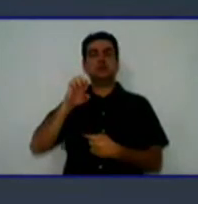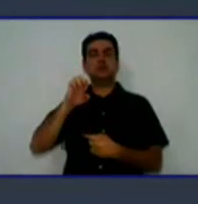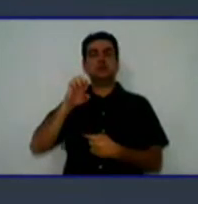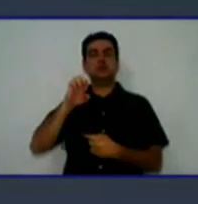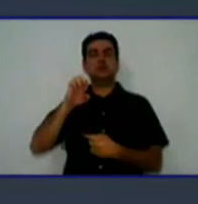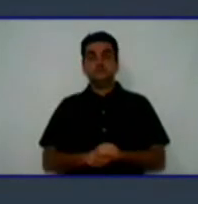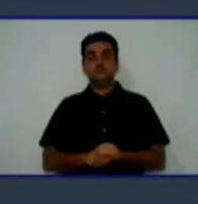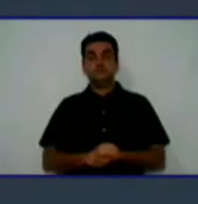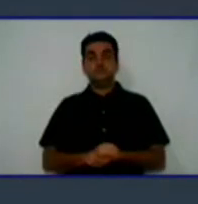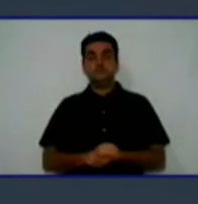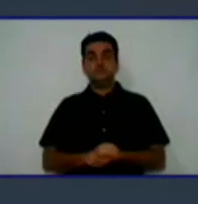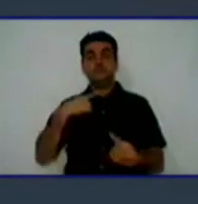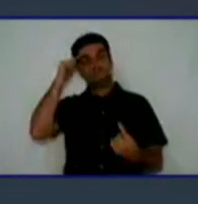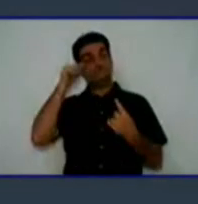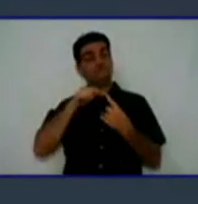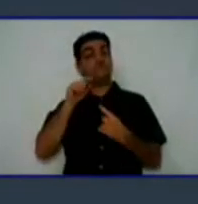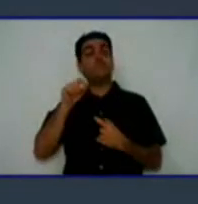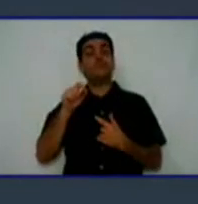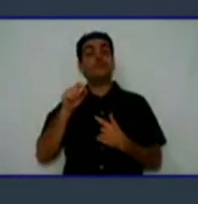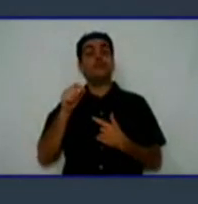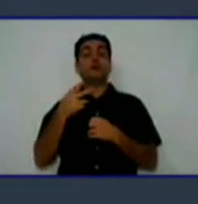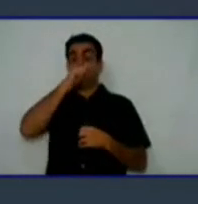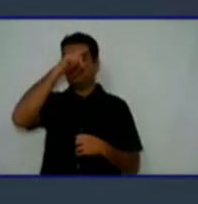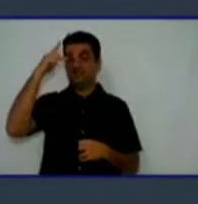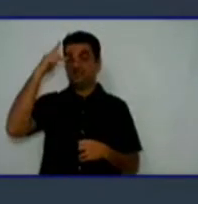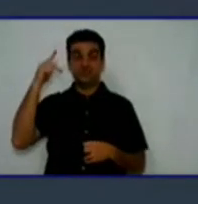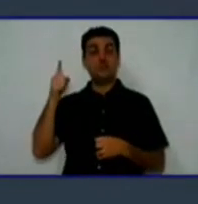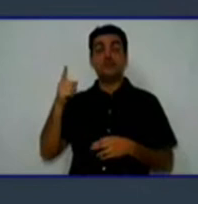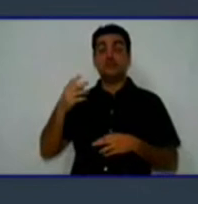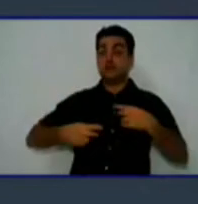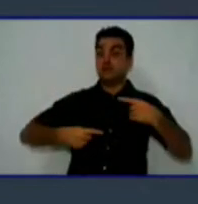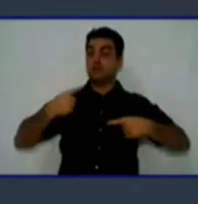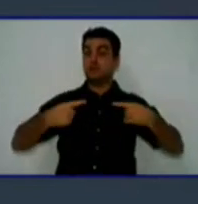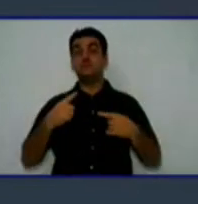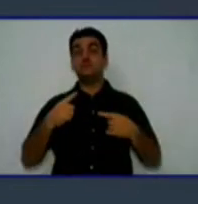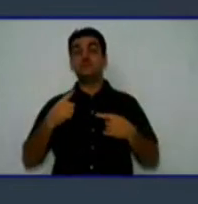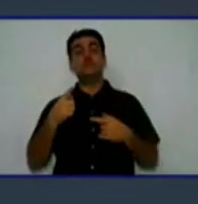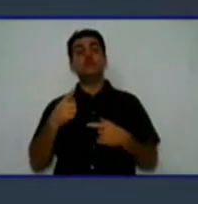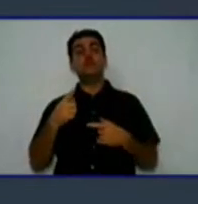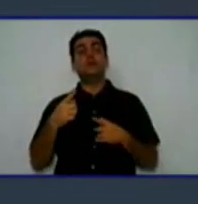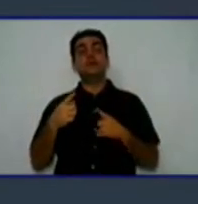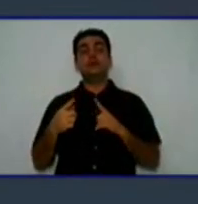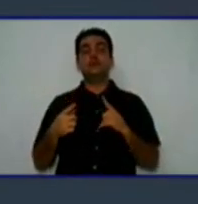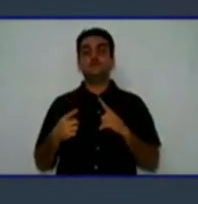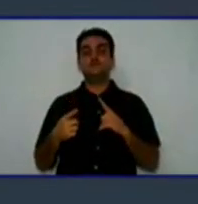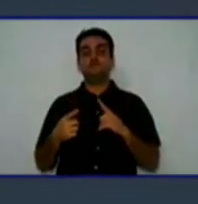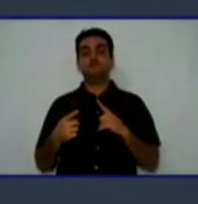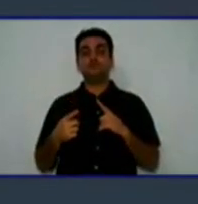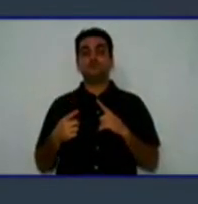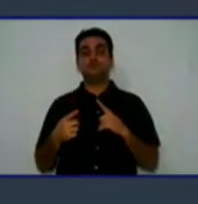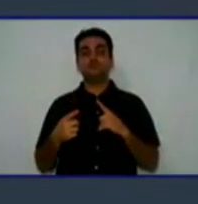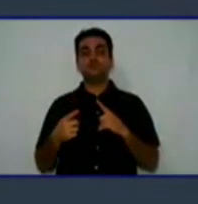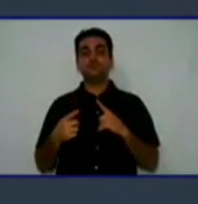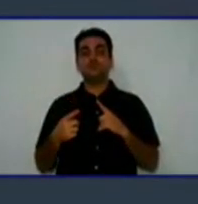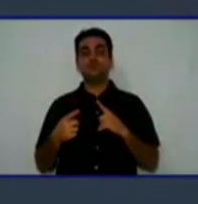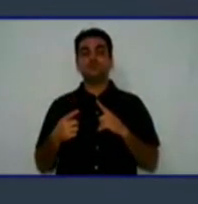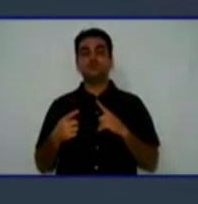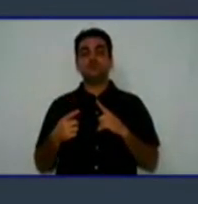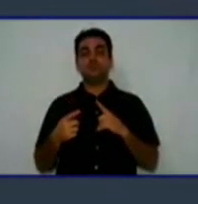Sua intenção, ou seja, a intenção do preceito contido no dispositivo mencionado, é alterar o